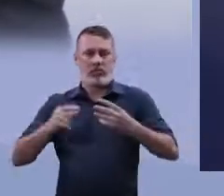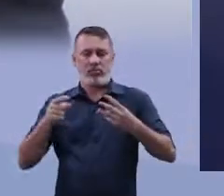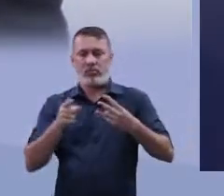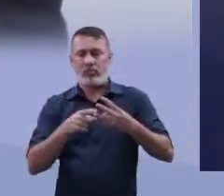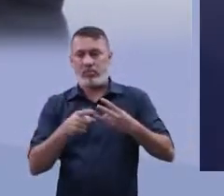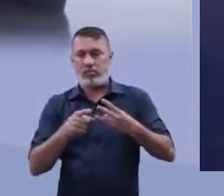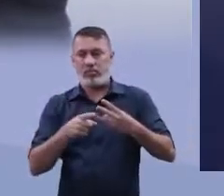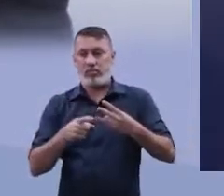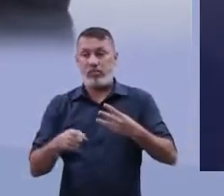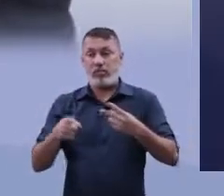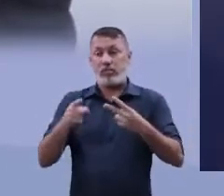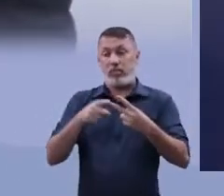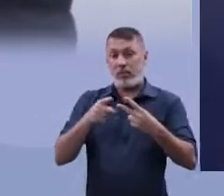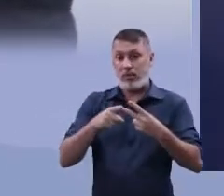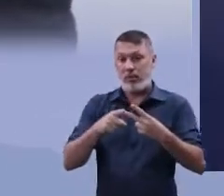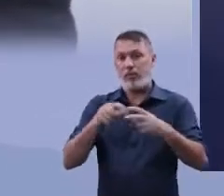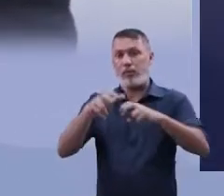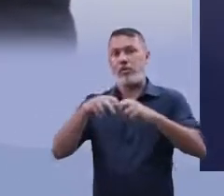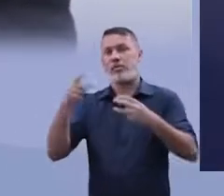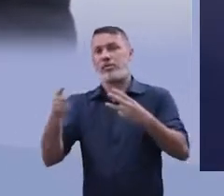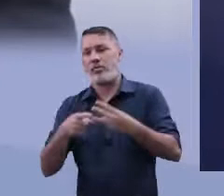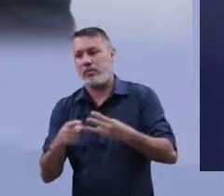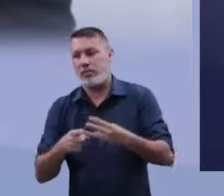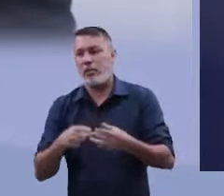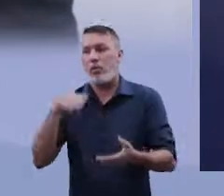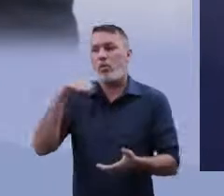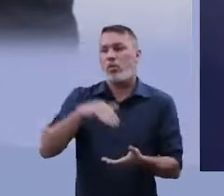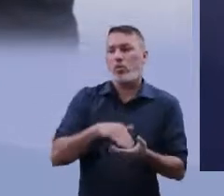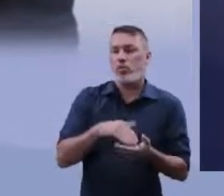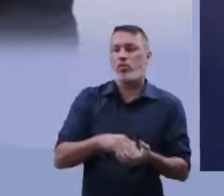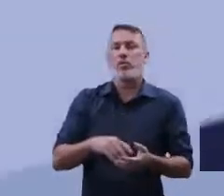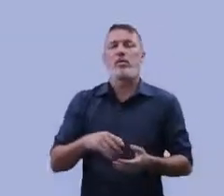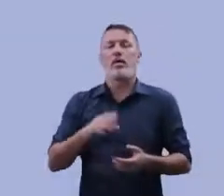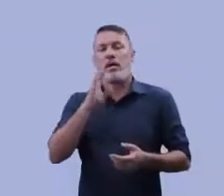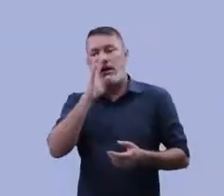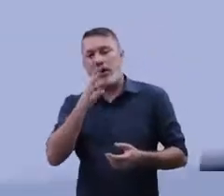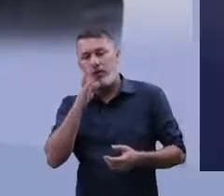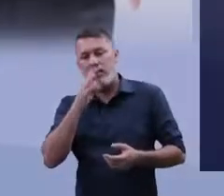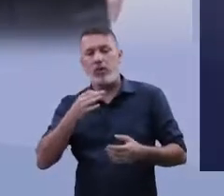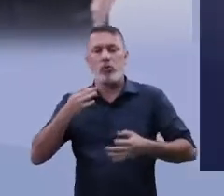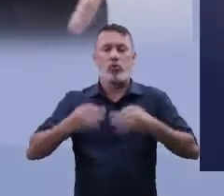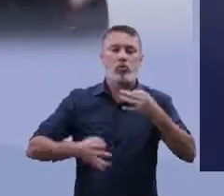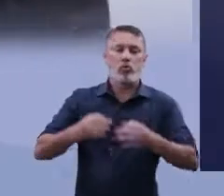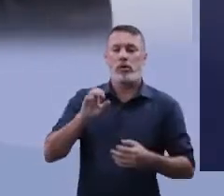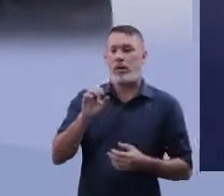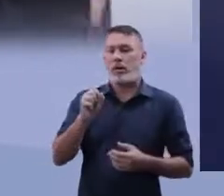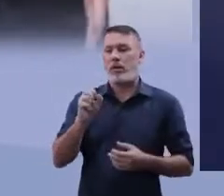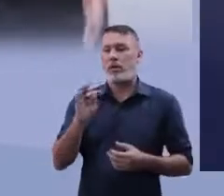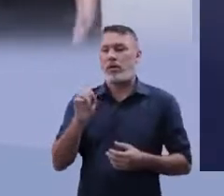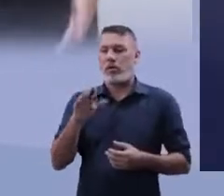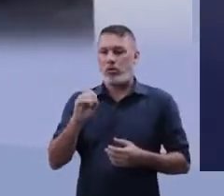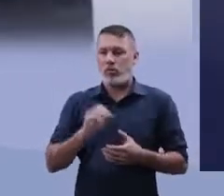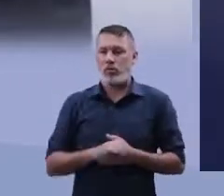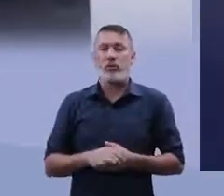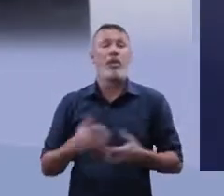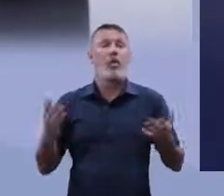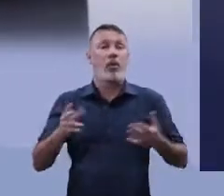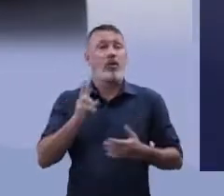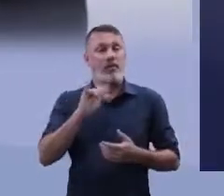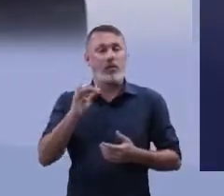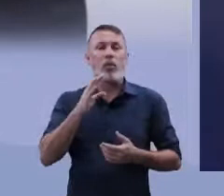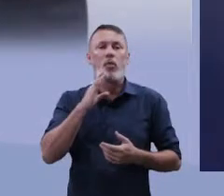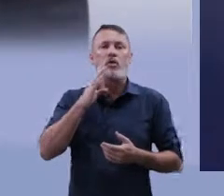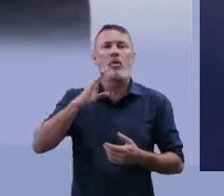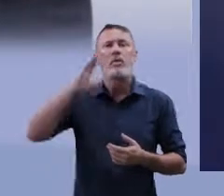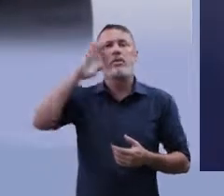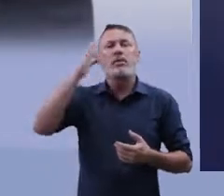Kant é baseada nessa obra anterior. E a Crítica do Juízo Estético. Então, nós vamos conhecer as principais obras do